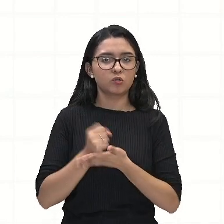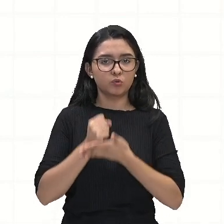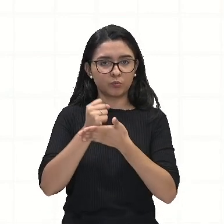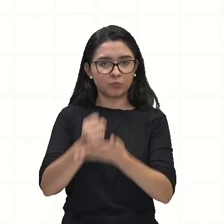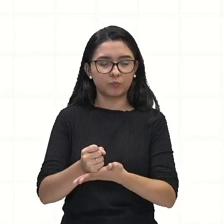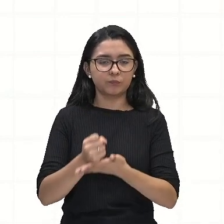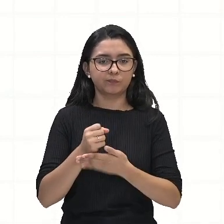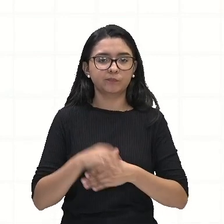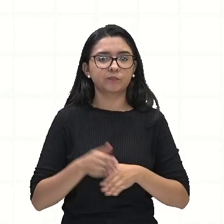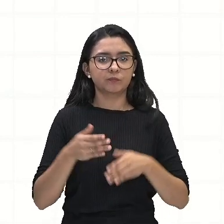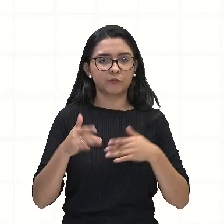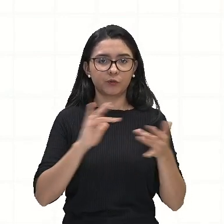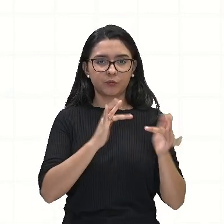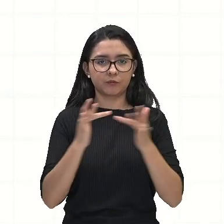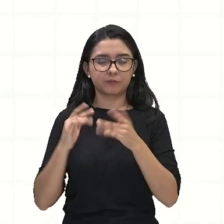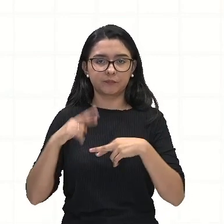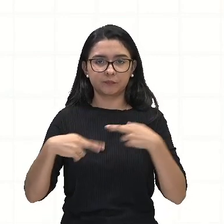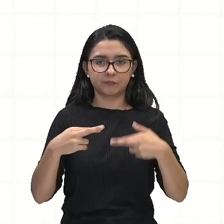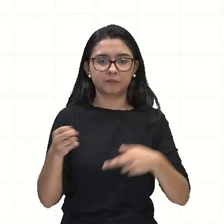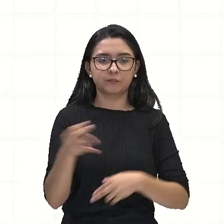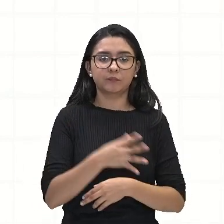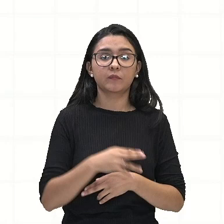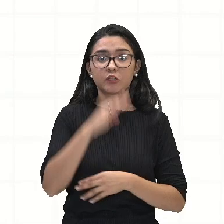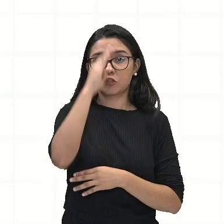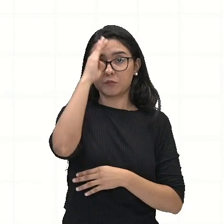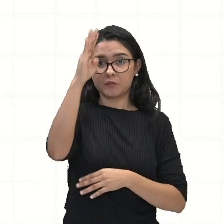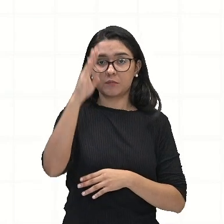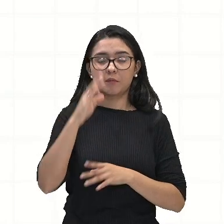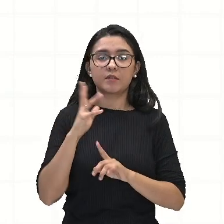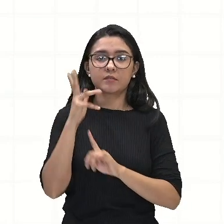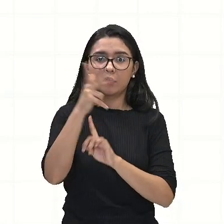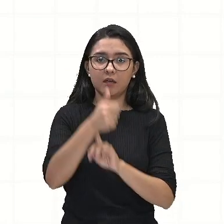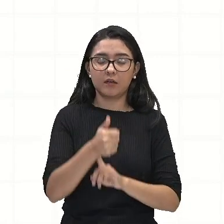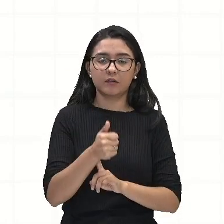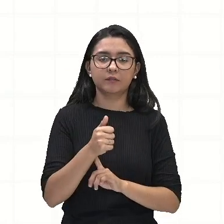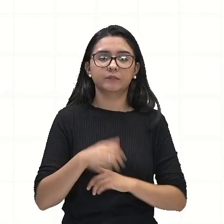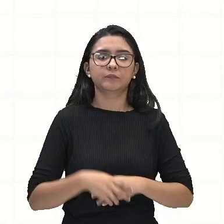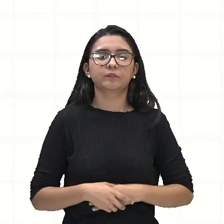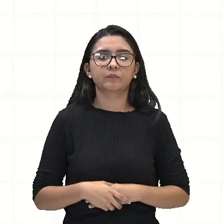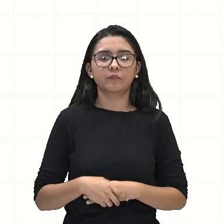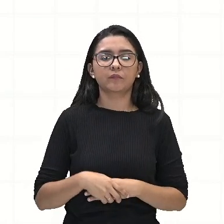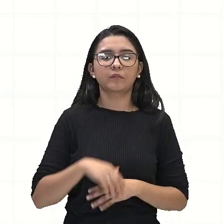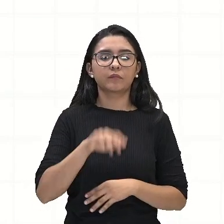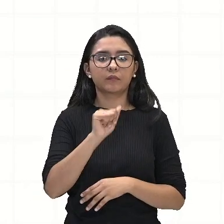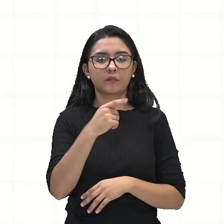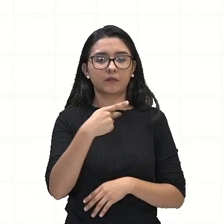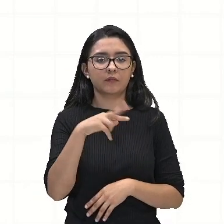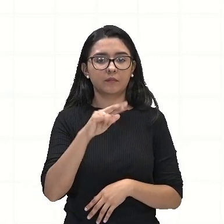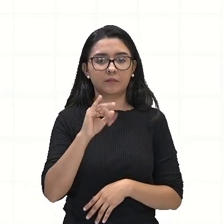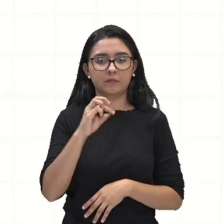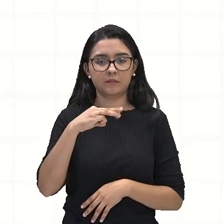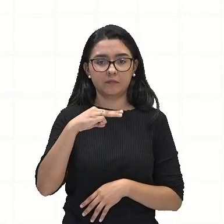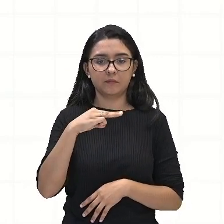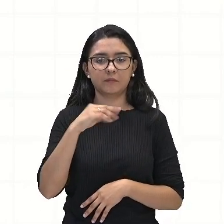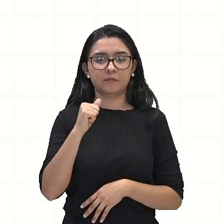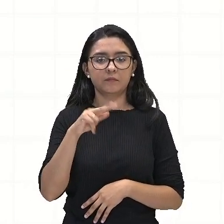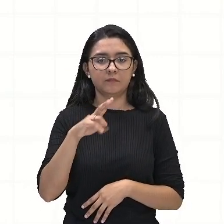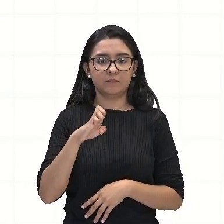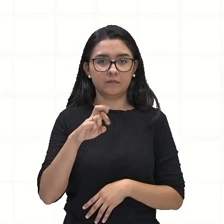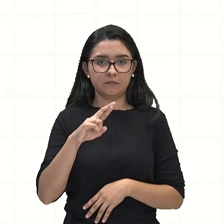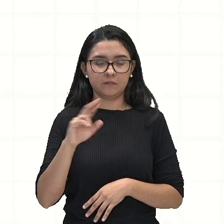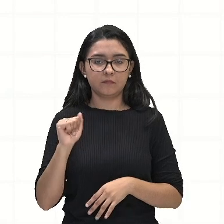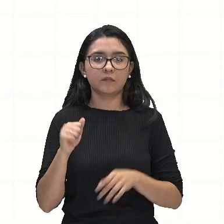Renascimento. As principais obras do Sandro Botticelli: A Primavera, O Nascimento de Vênus e